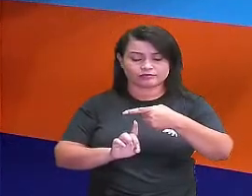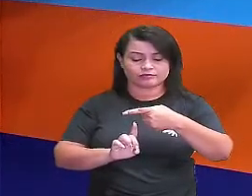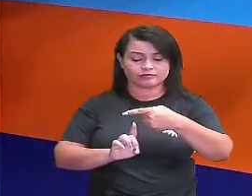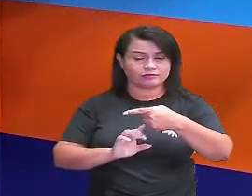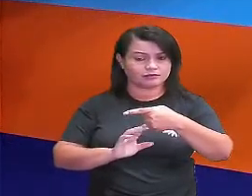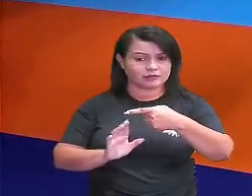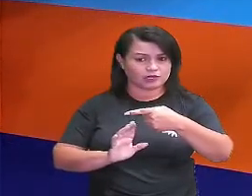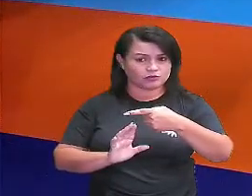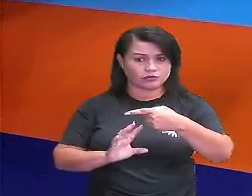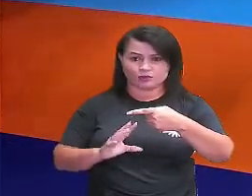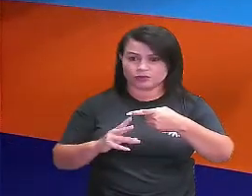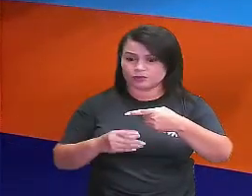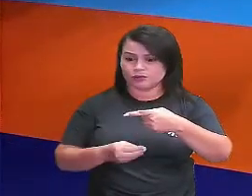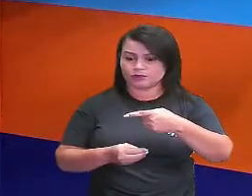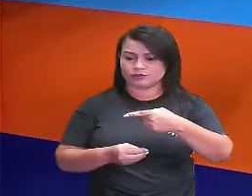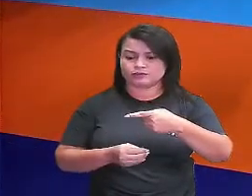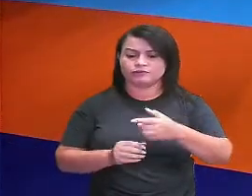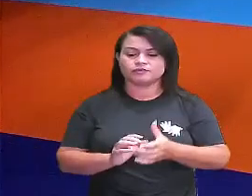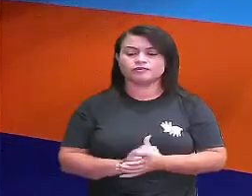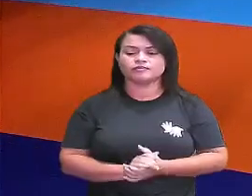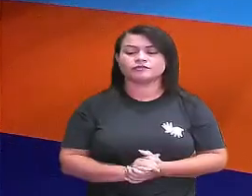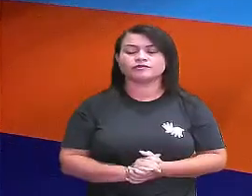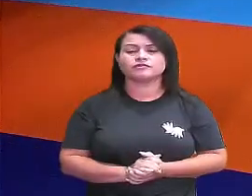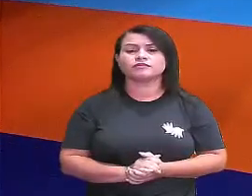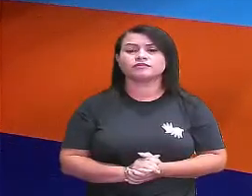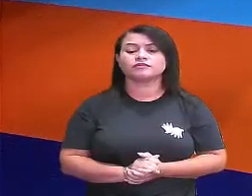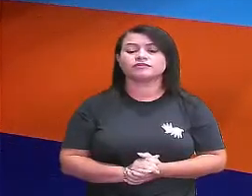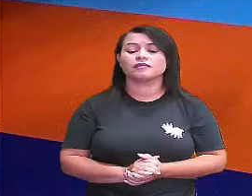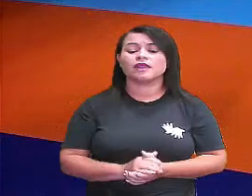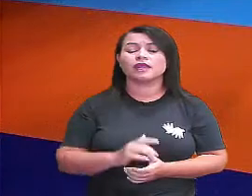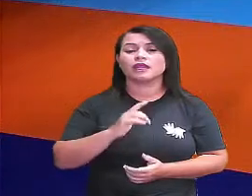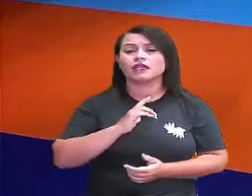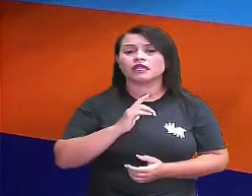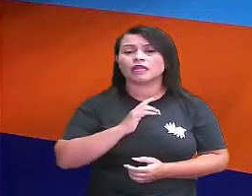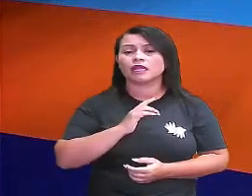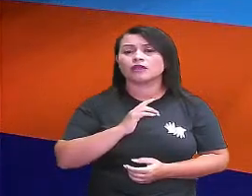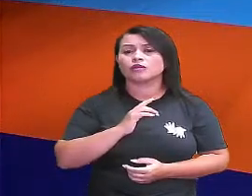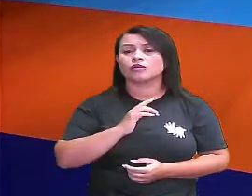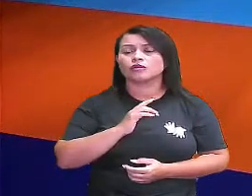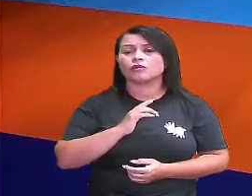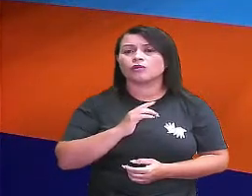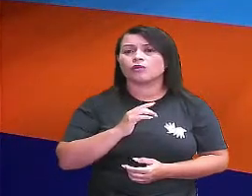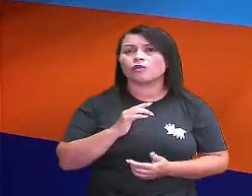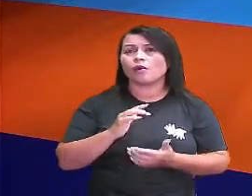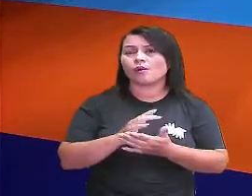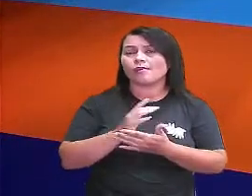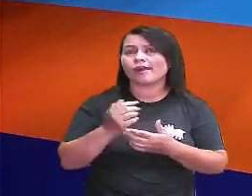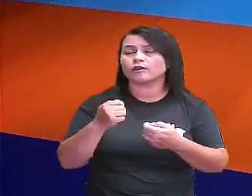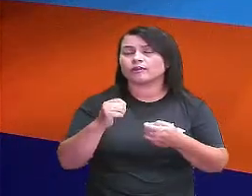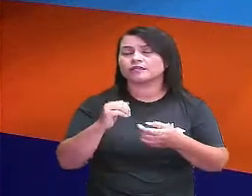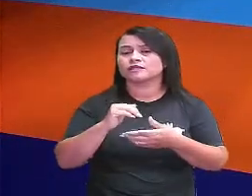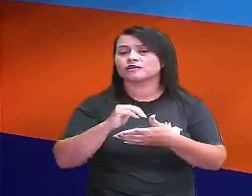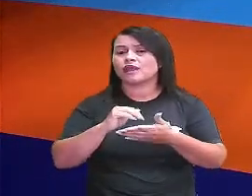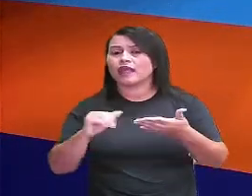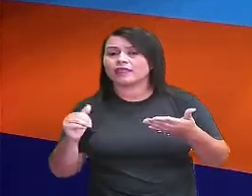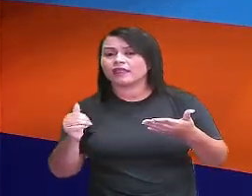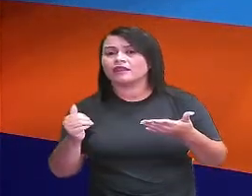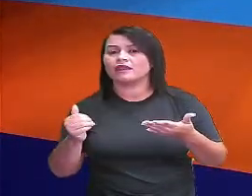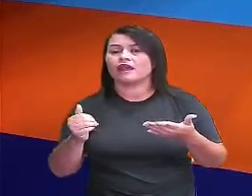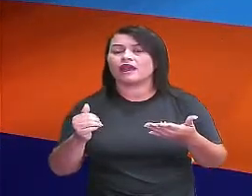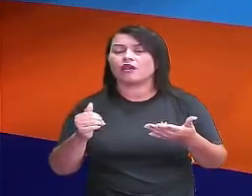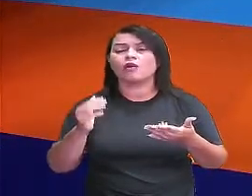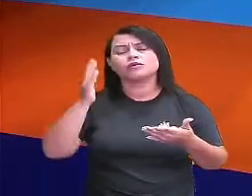embaixo, tá certo? E aí a parte que for consumida, que eu preciso descobrir ou que eu